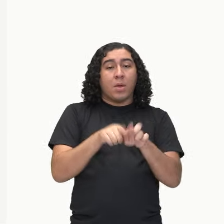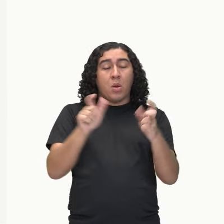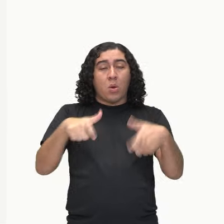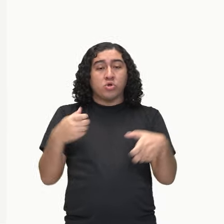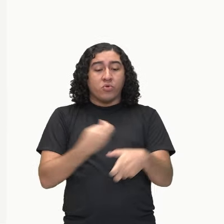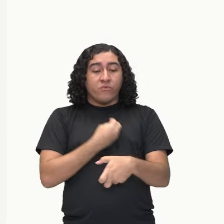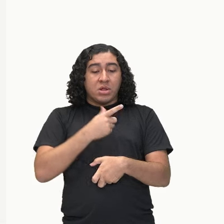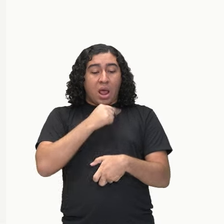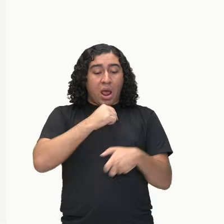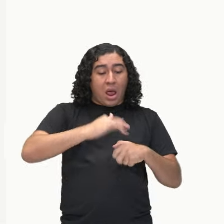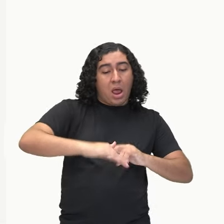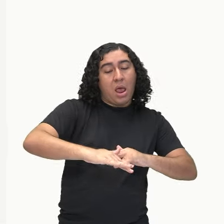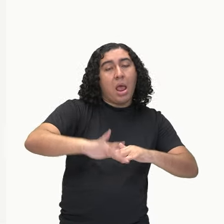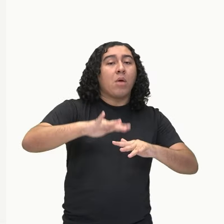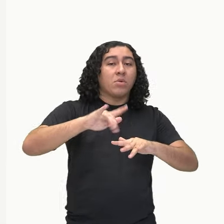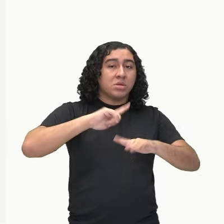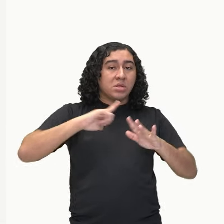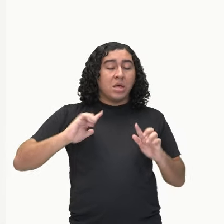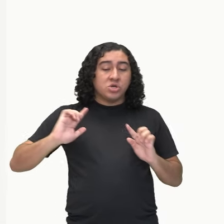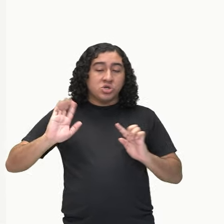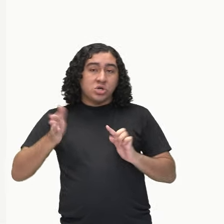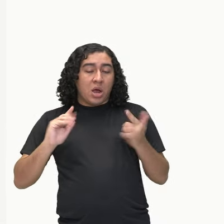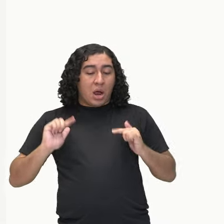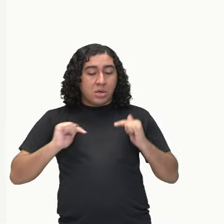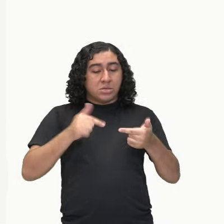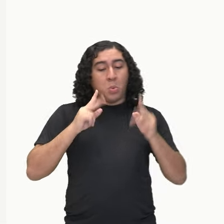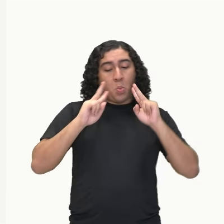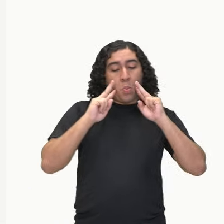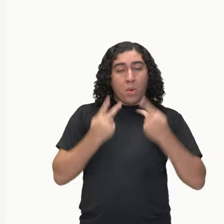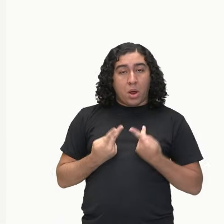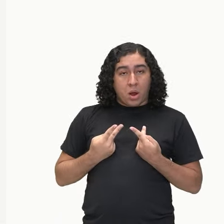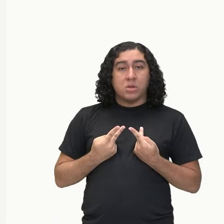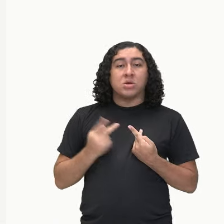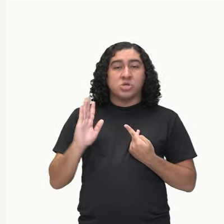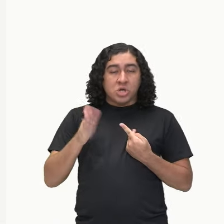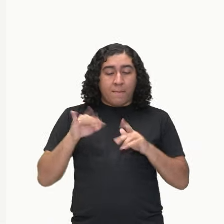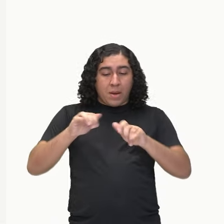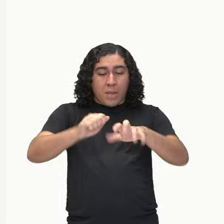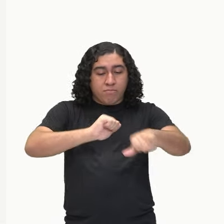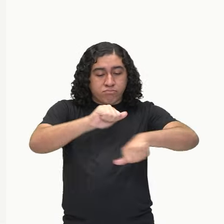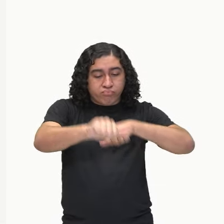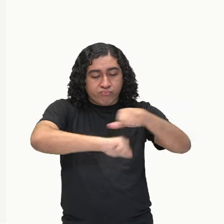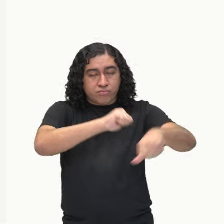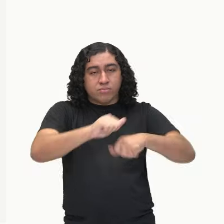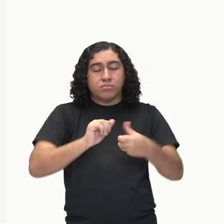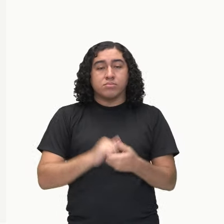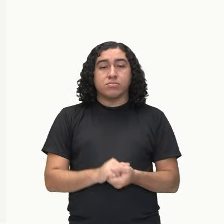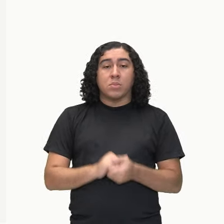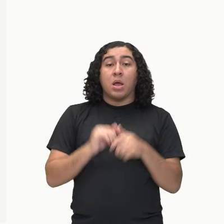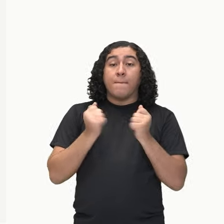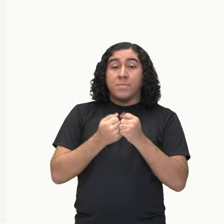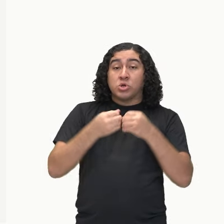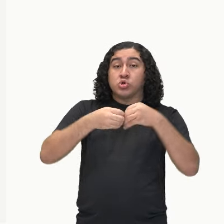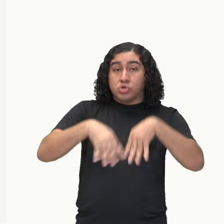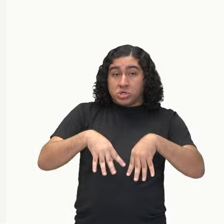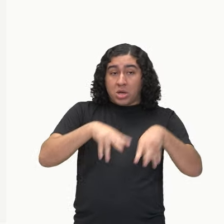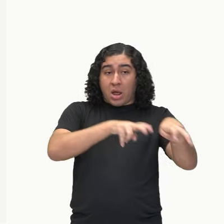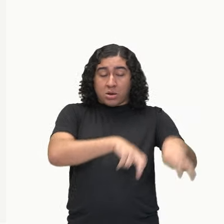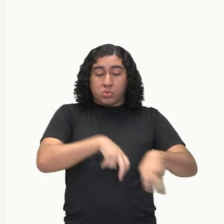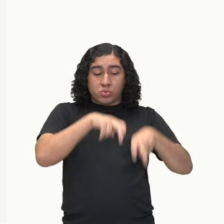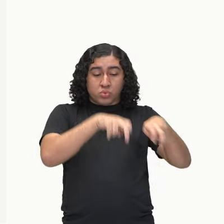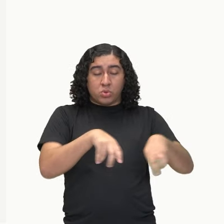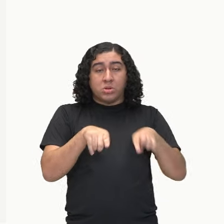áreas onde já tem uma ação humana naquele ambiente, onde o homem já modificou. pode ser prejudicial à agricultura